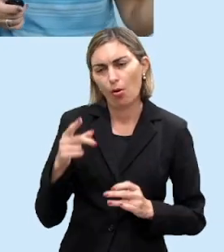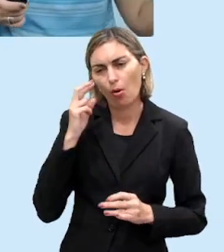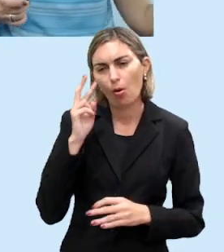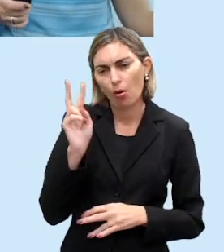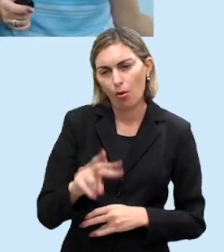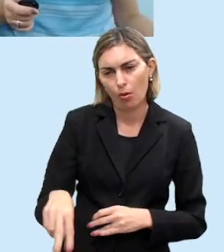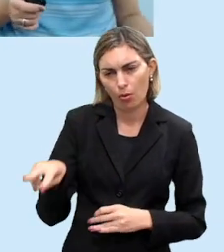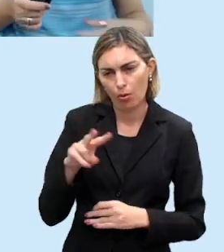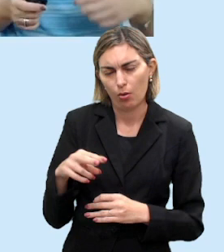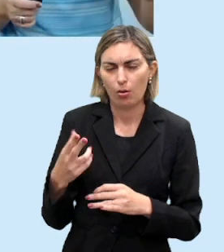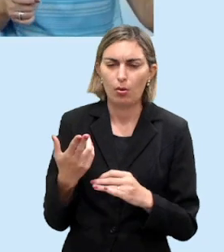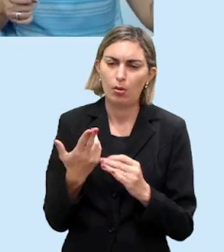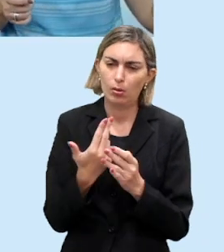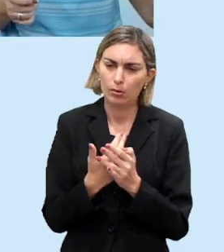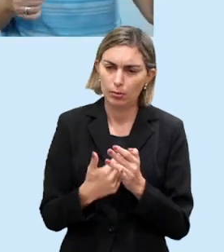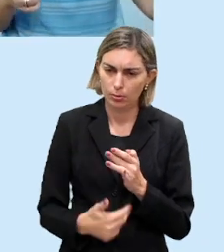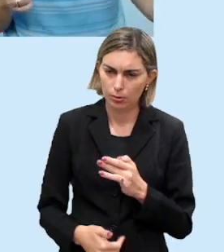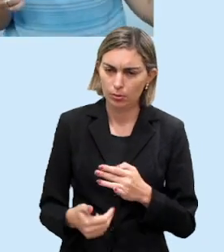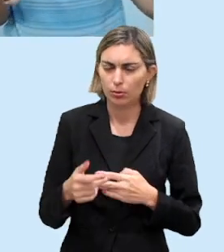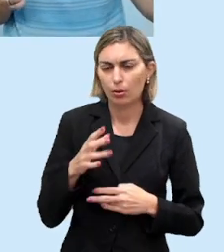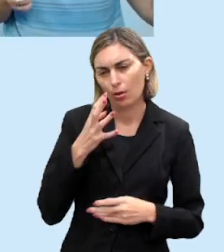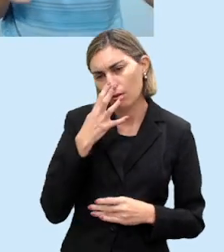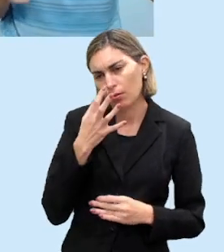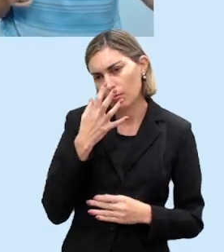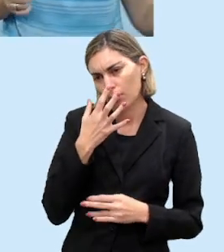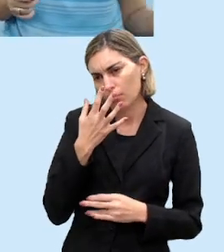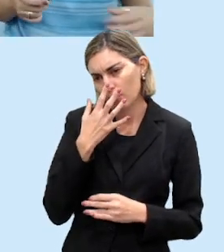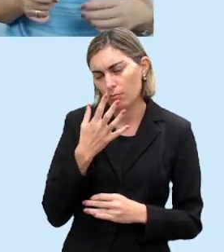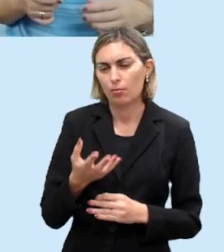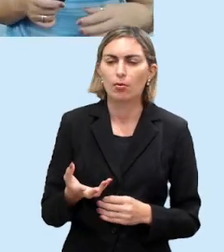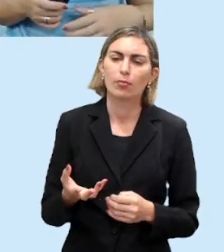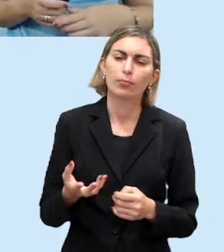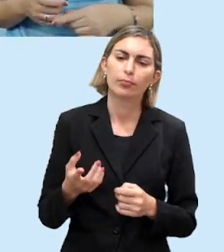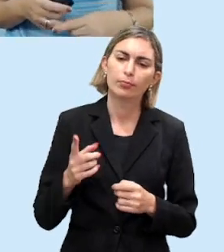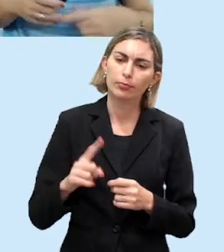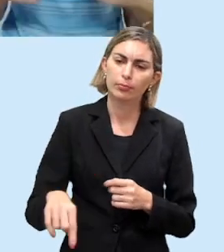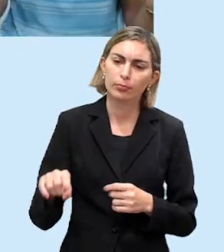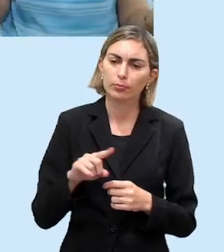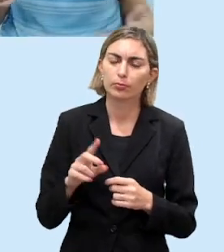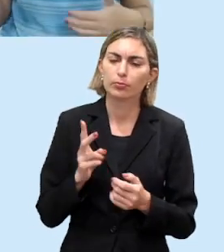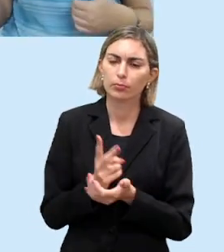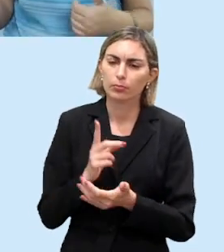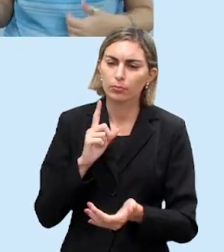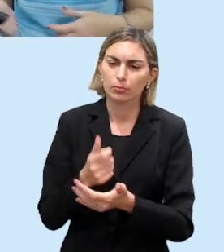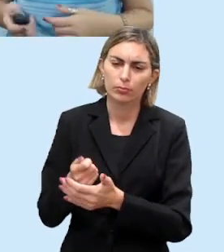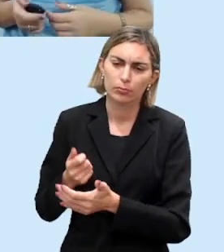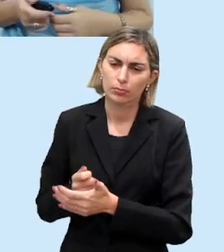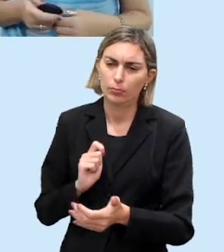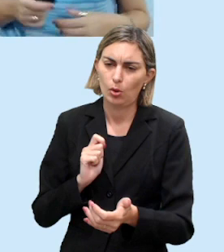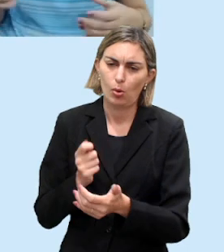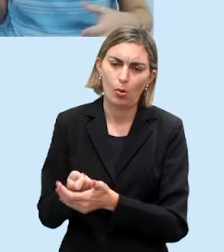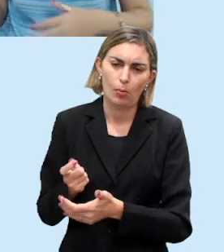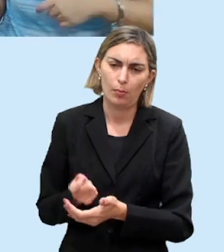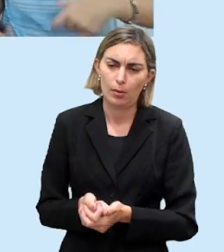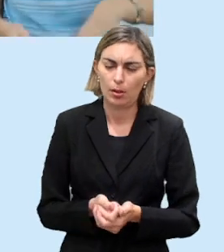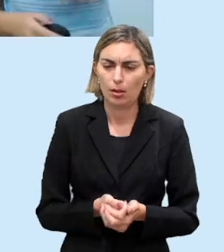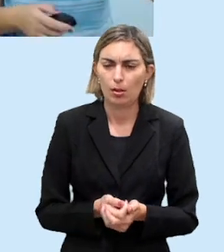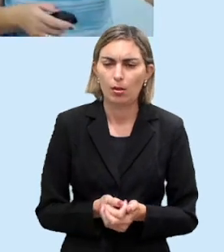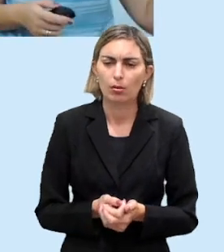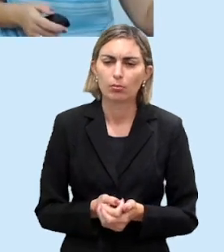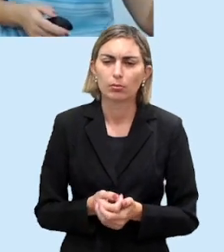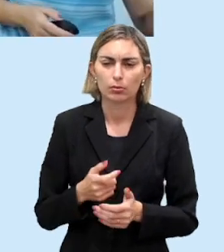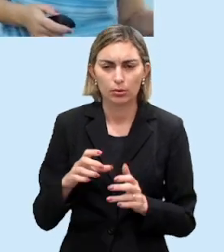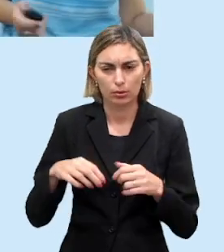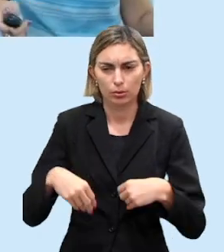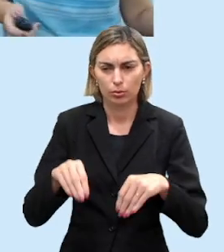aqueles desenhos, não é? Ficar ali admirando simplesmente, decidir comprar, não é? Adquirir aquele tapete,